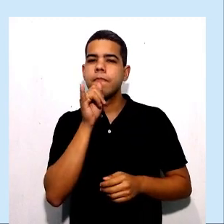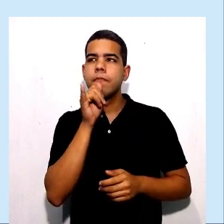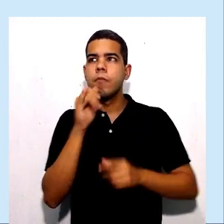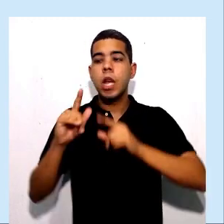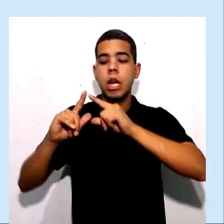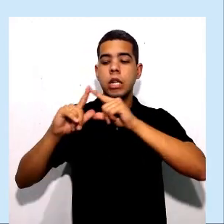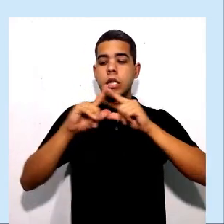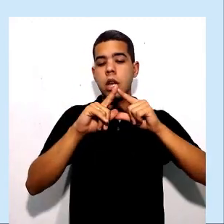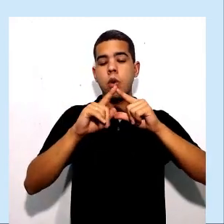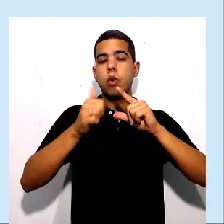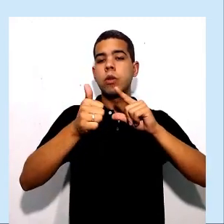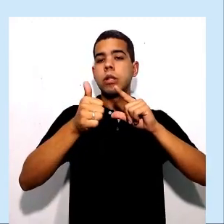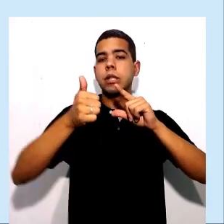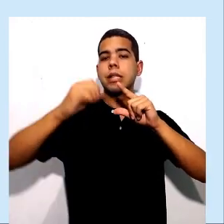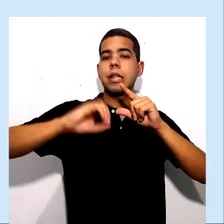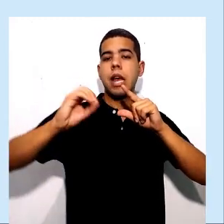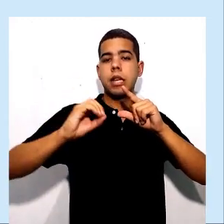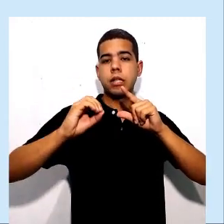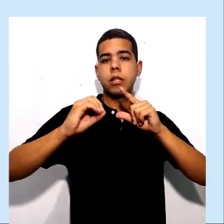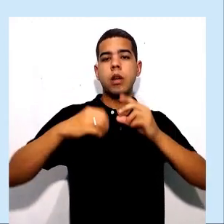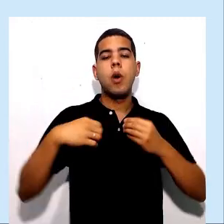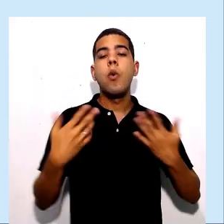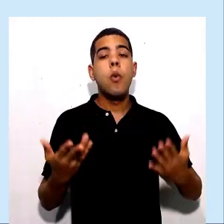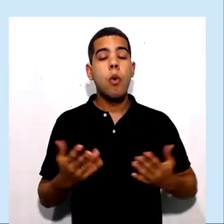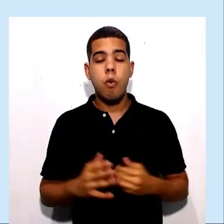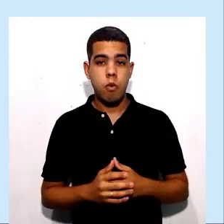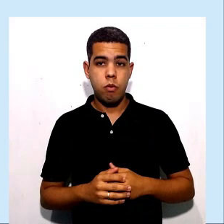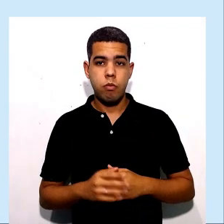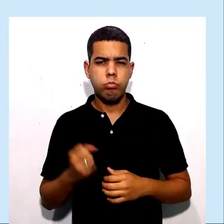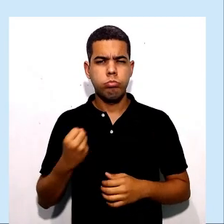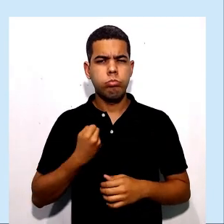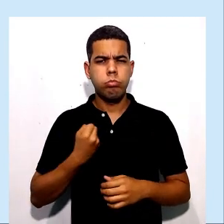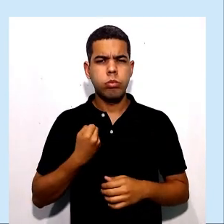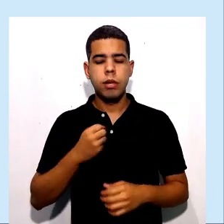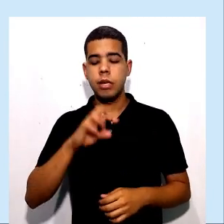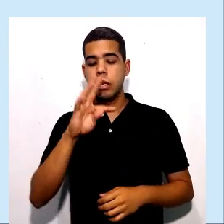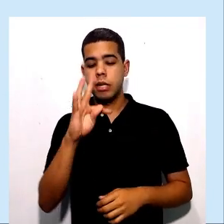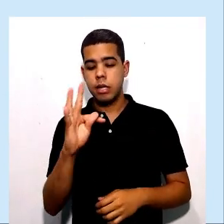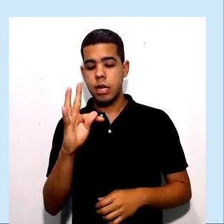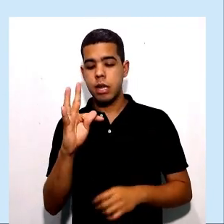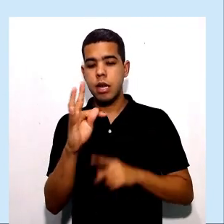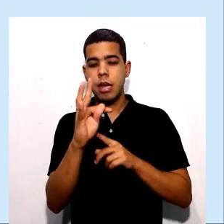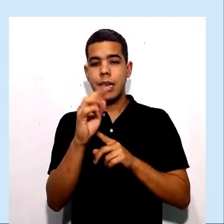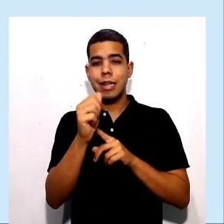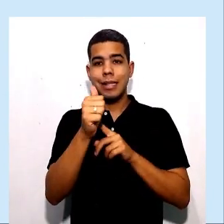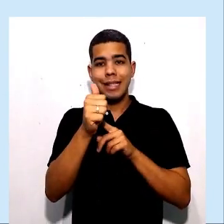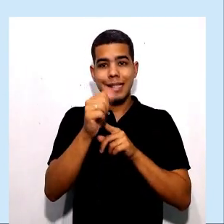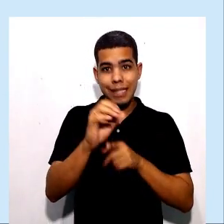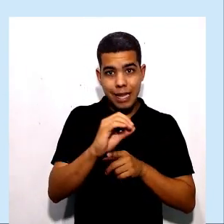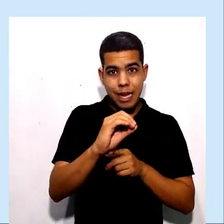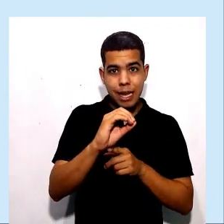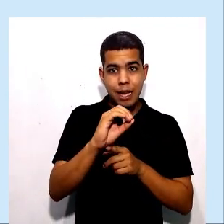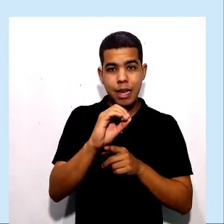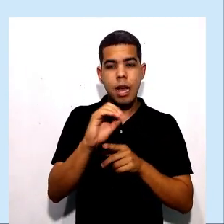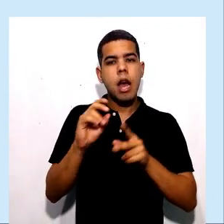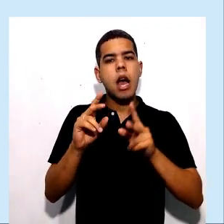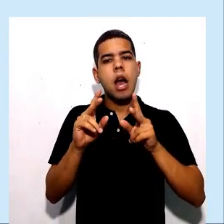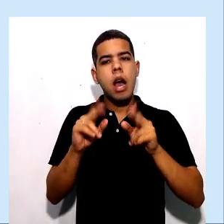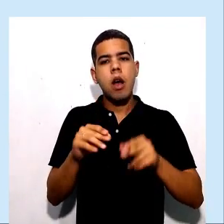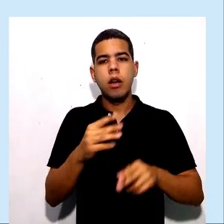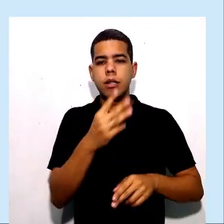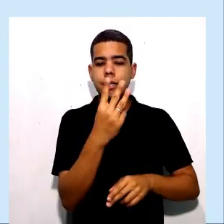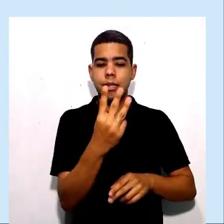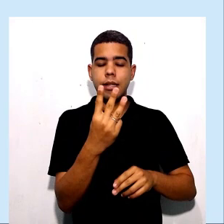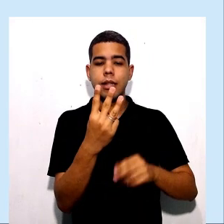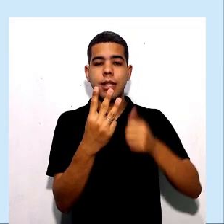posição 10, o décimo triângulo, vai ser o quê? T10, que eu quero saber o décimo triângulo, vai ser igual a